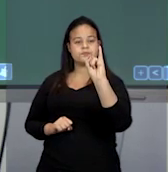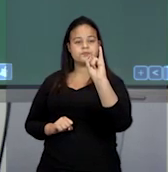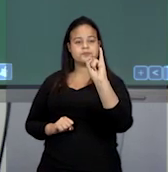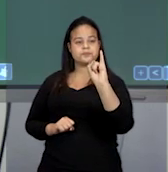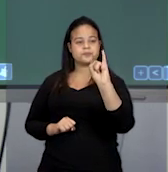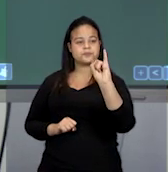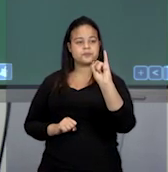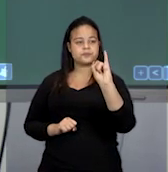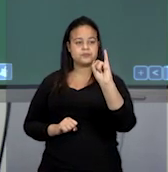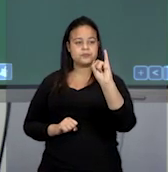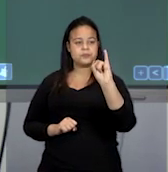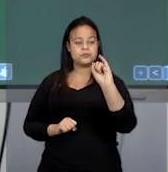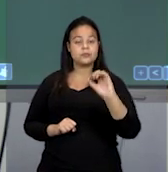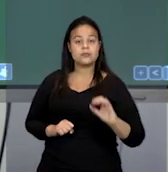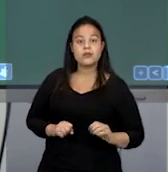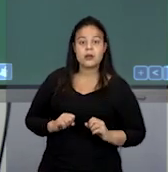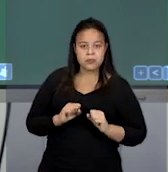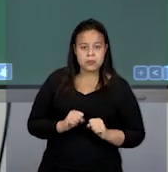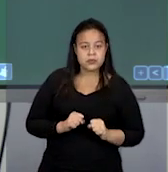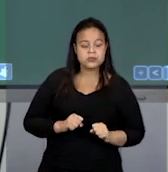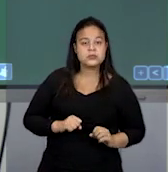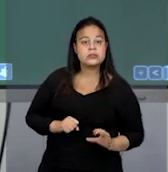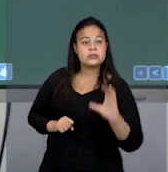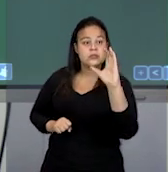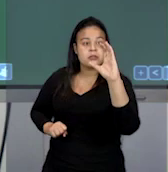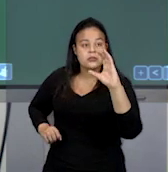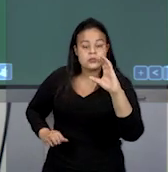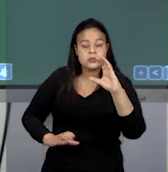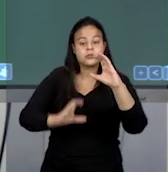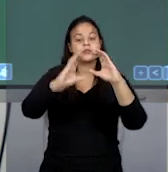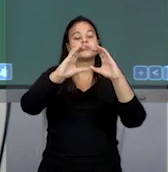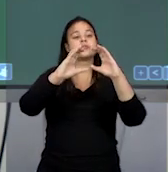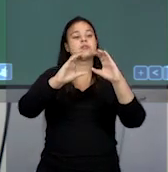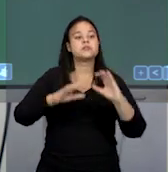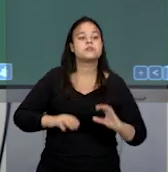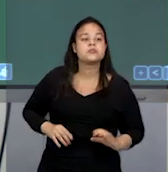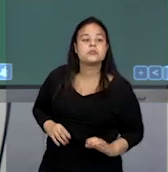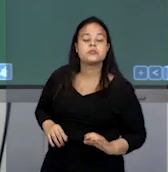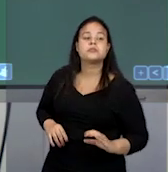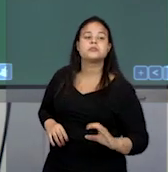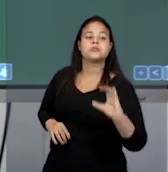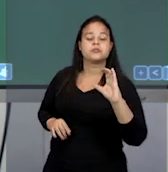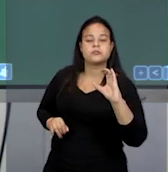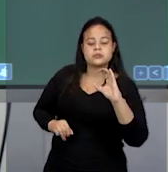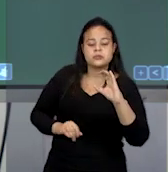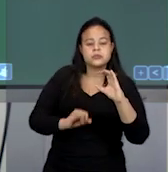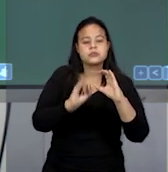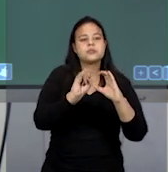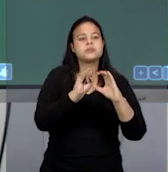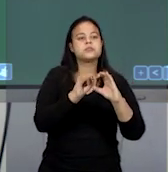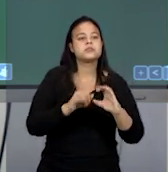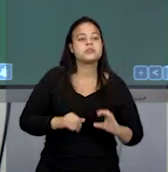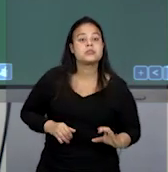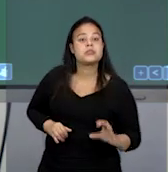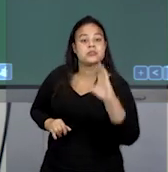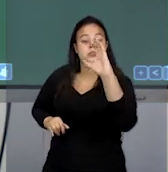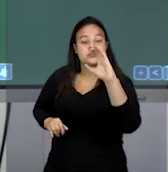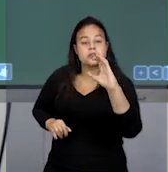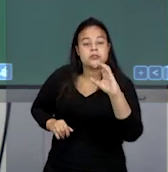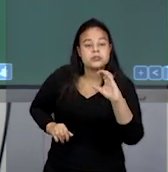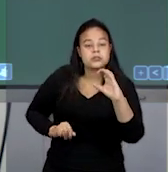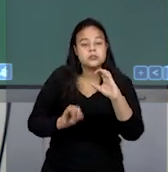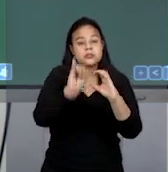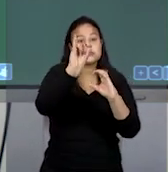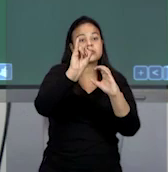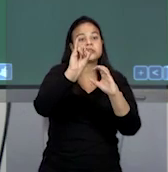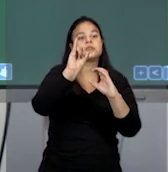Vamos lá. Posso ter Czão, Czão. Posso ter Czão, Izinho. Posso ter Czinho, Izão. E posso ter